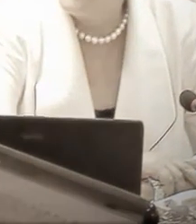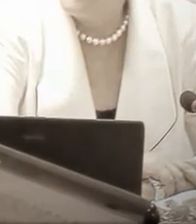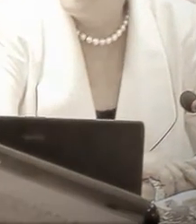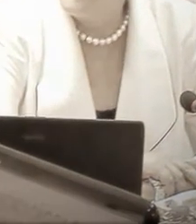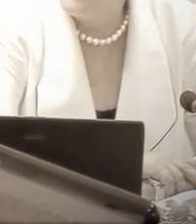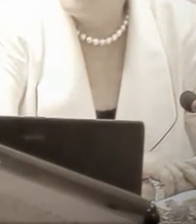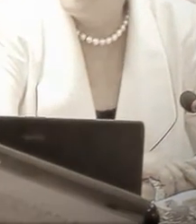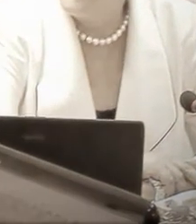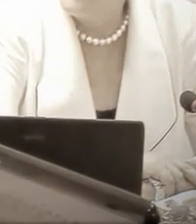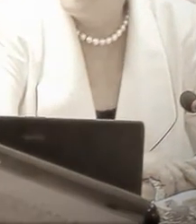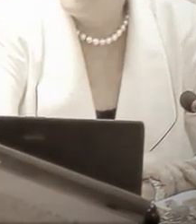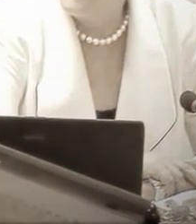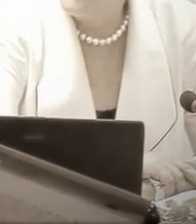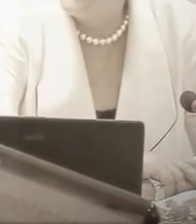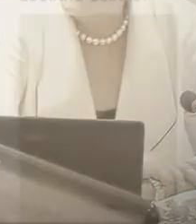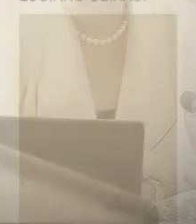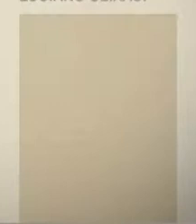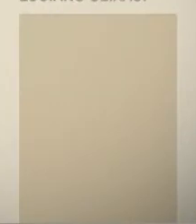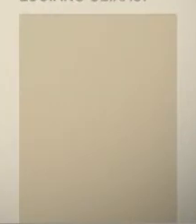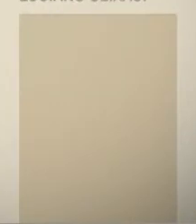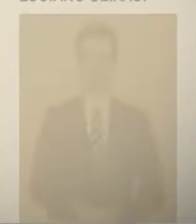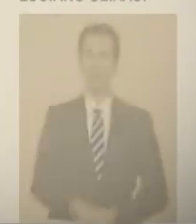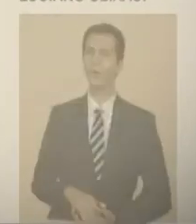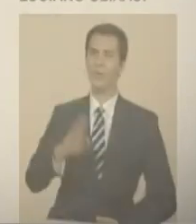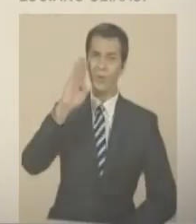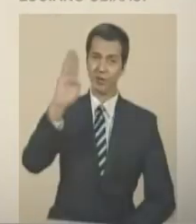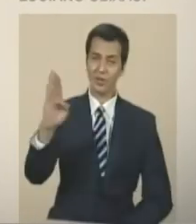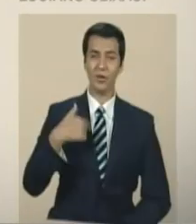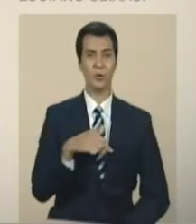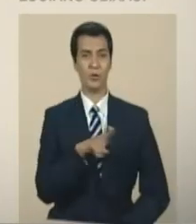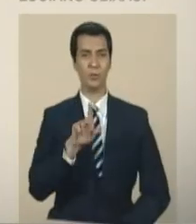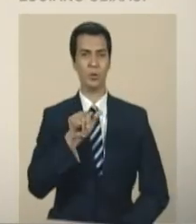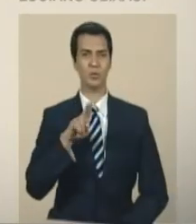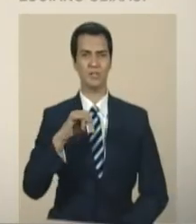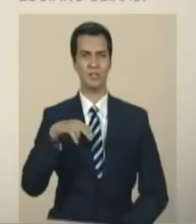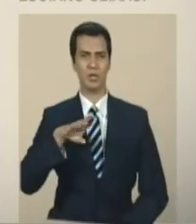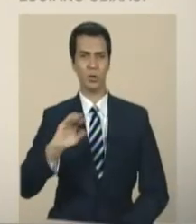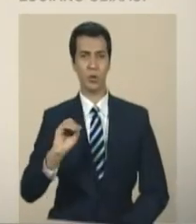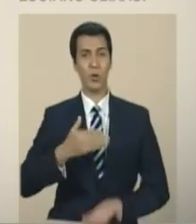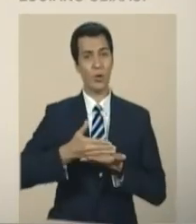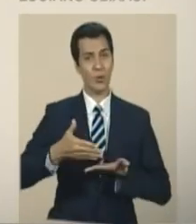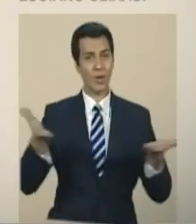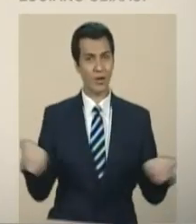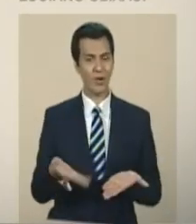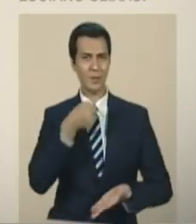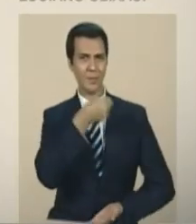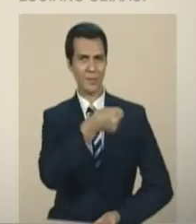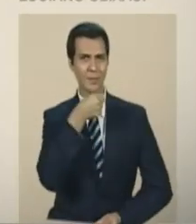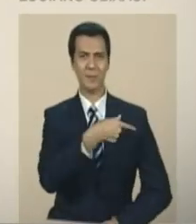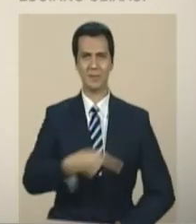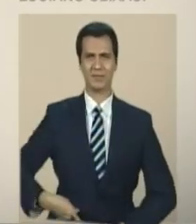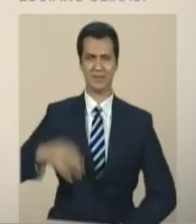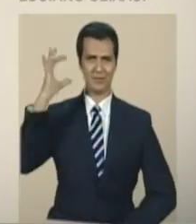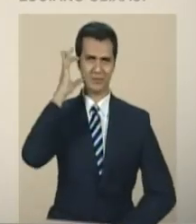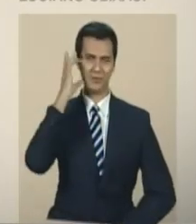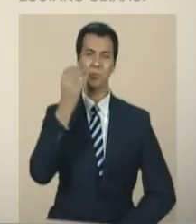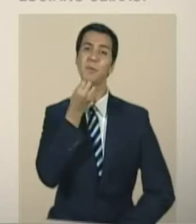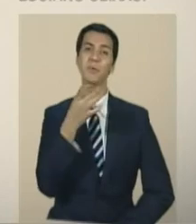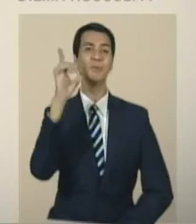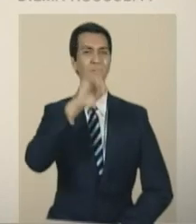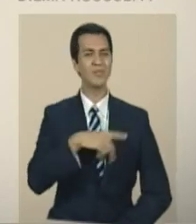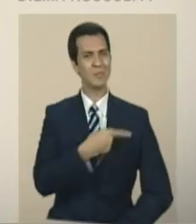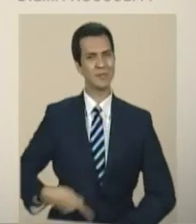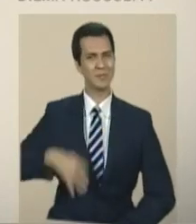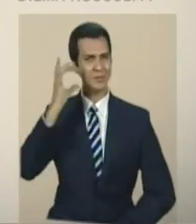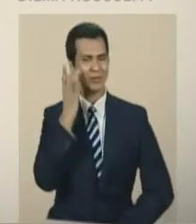café com a Presidenta Olá amigos eu sou Luciano Seixas e começa agora mais um café com a presidenta Dilma Bom